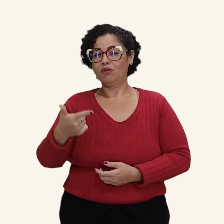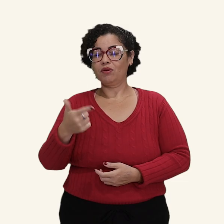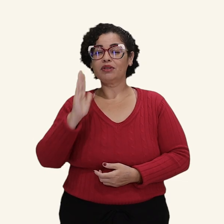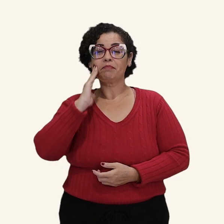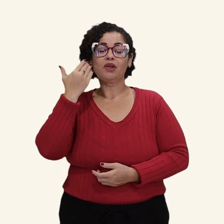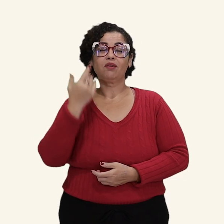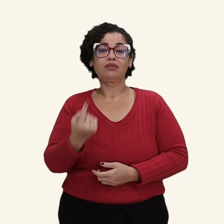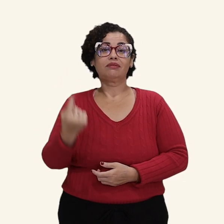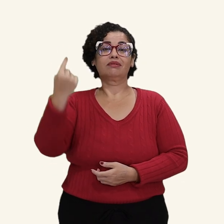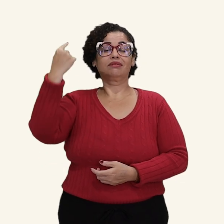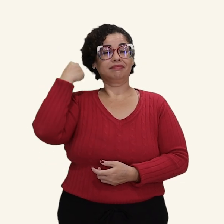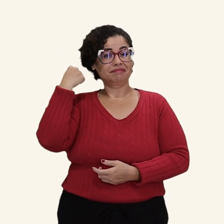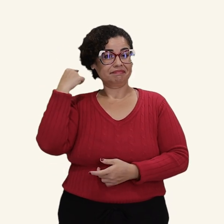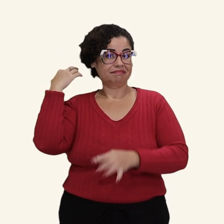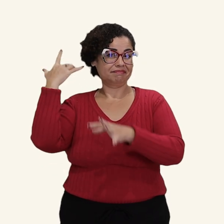de anos atrás.